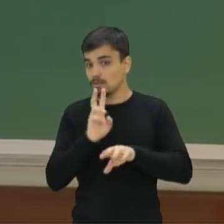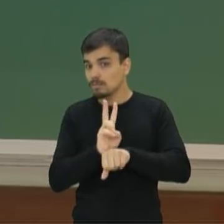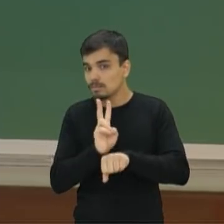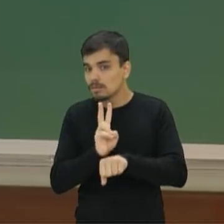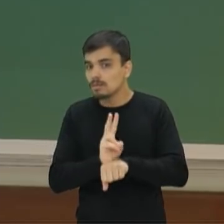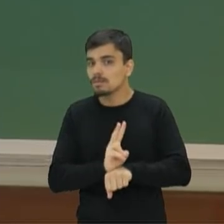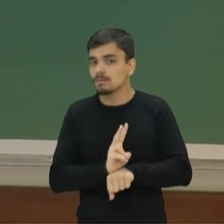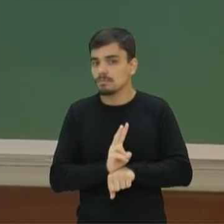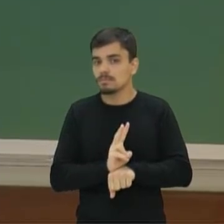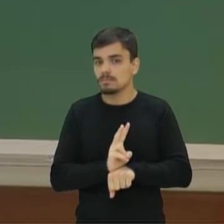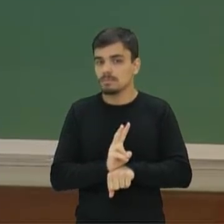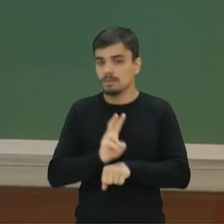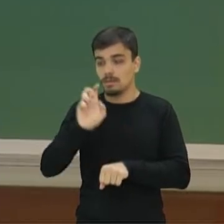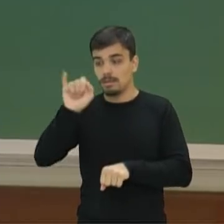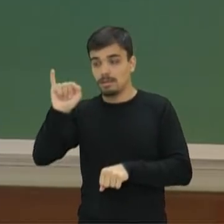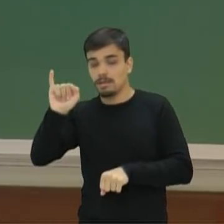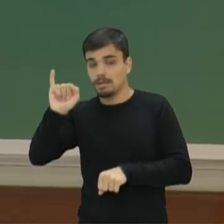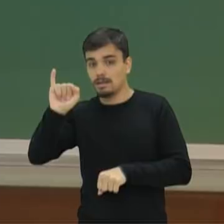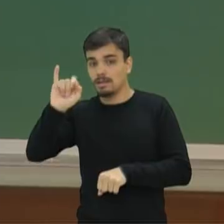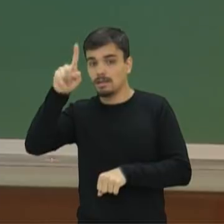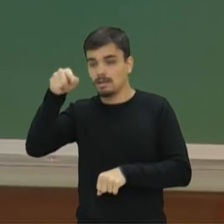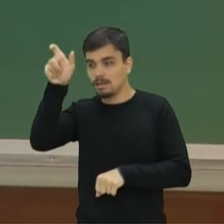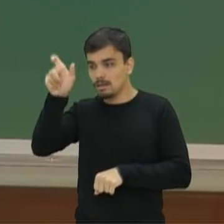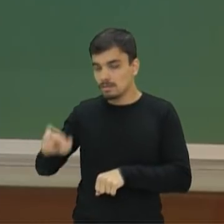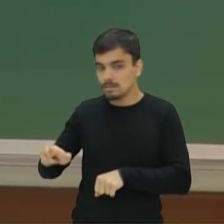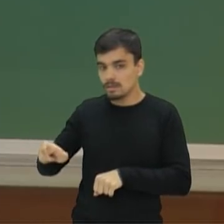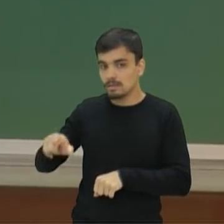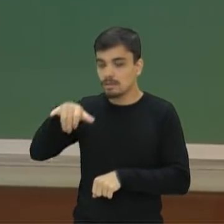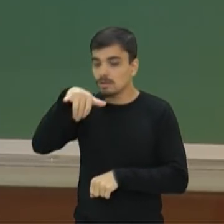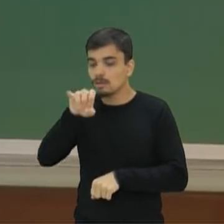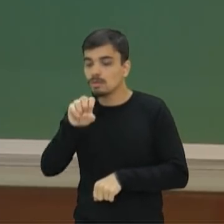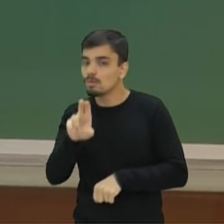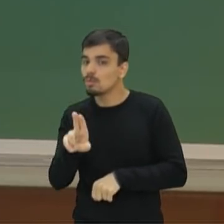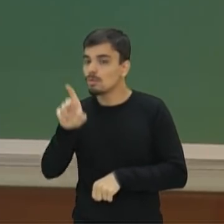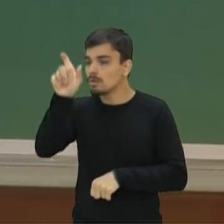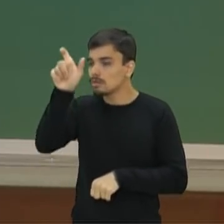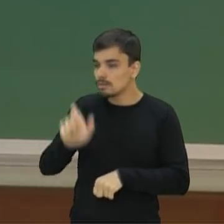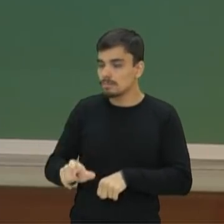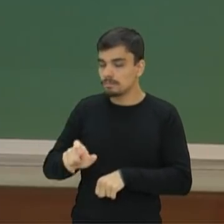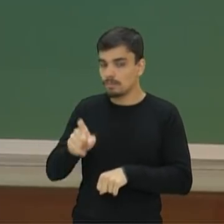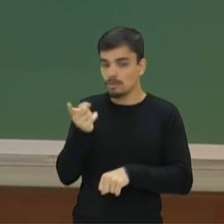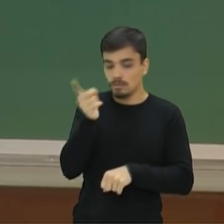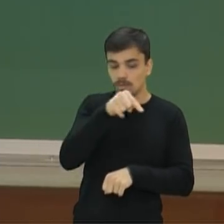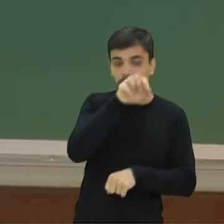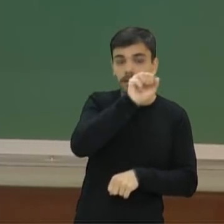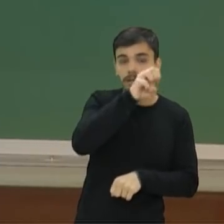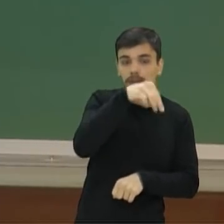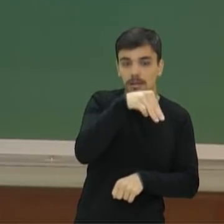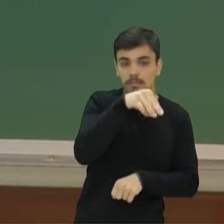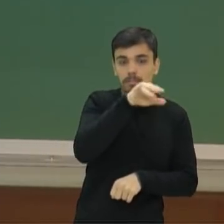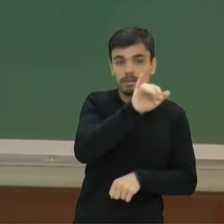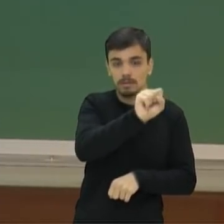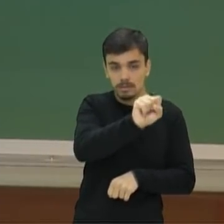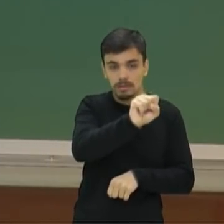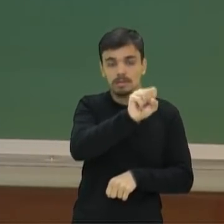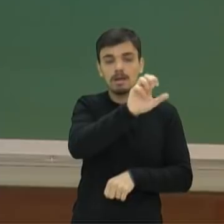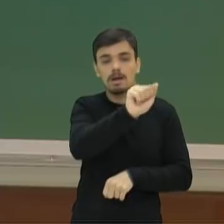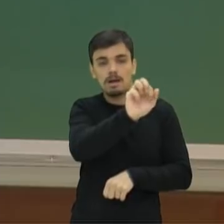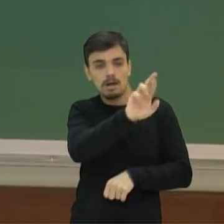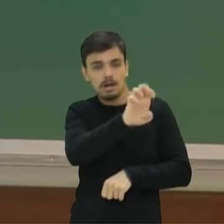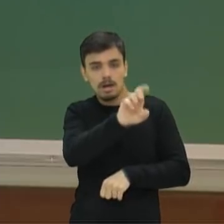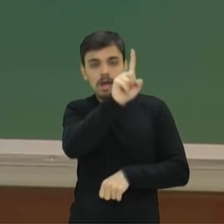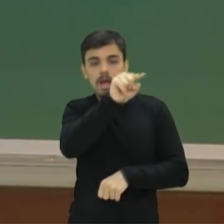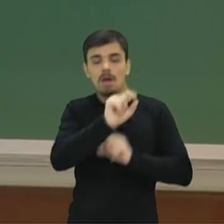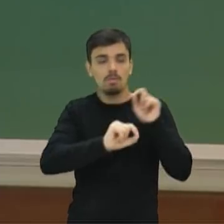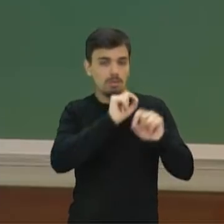cuidado. I é sujeito. You é sujeito. O am, o is e o are, esses sim são os